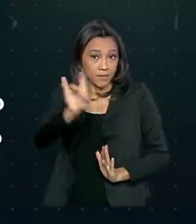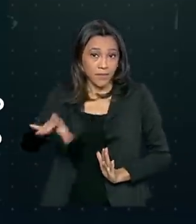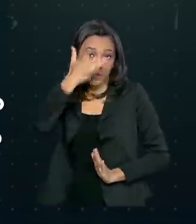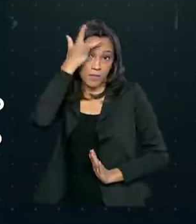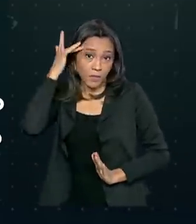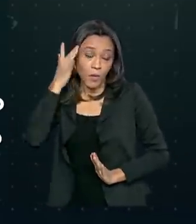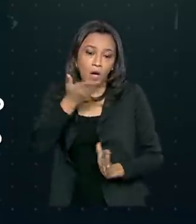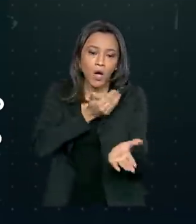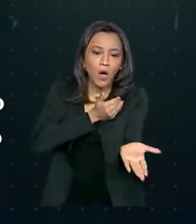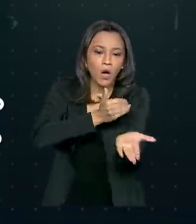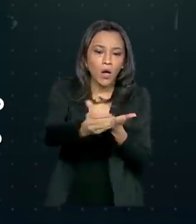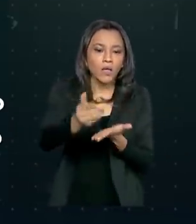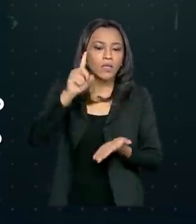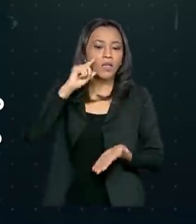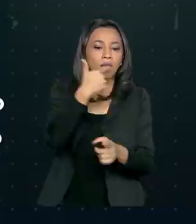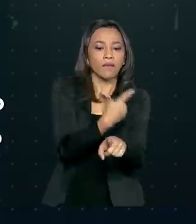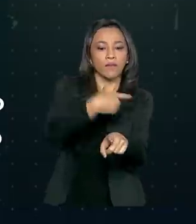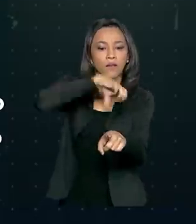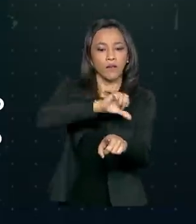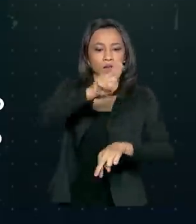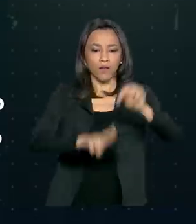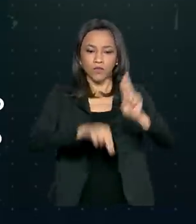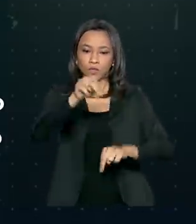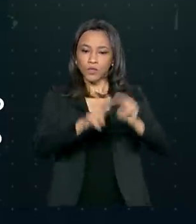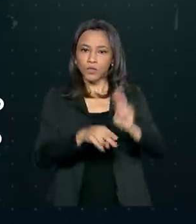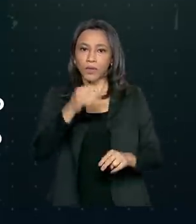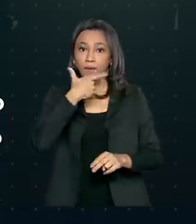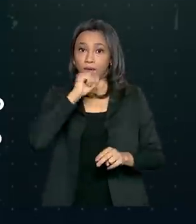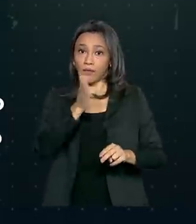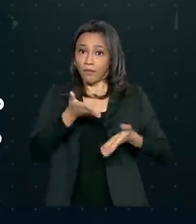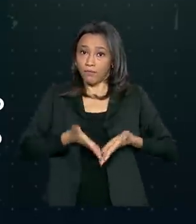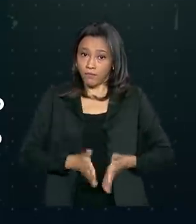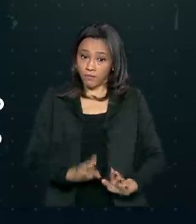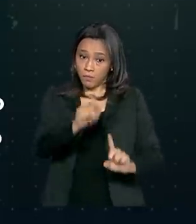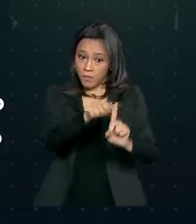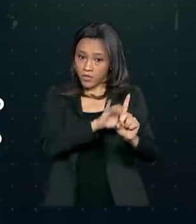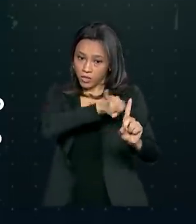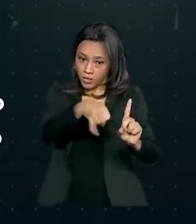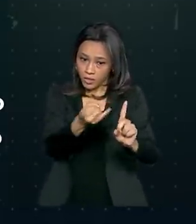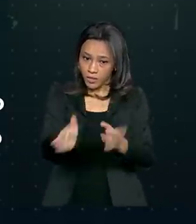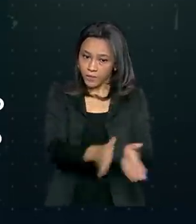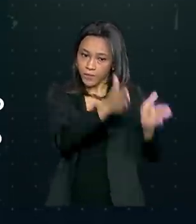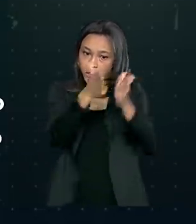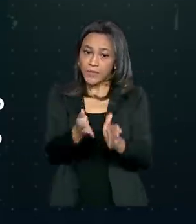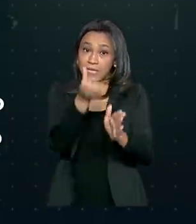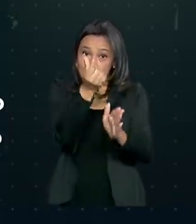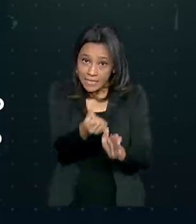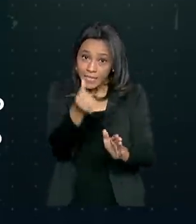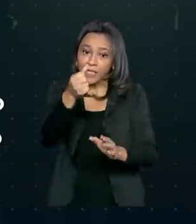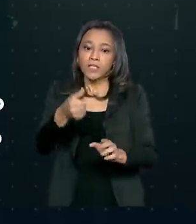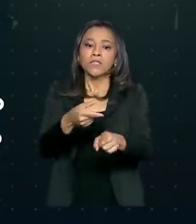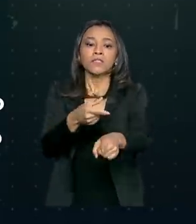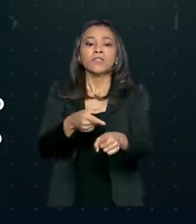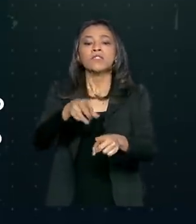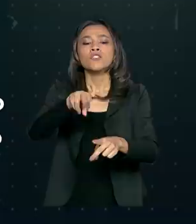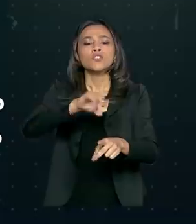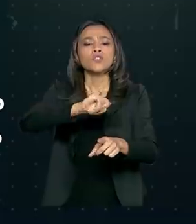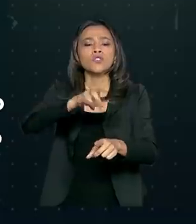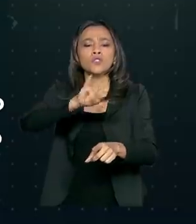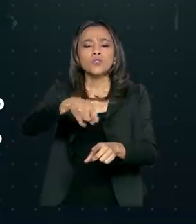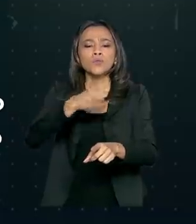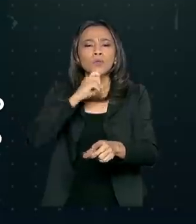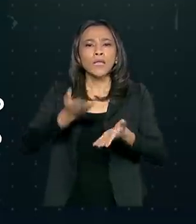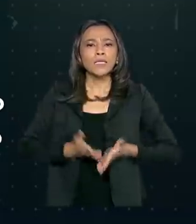começa no dia 29 de junho para os nascidos em janeiro, 6 de julho para os nascidos em